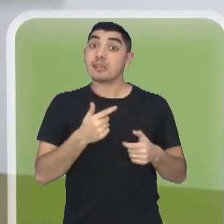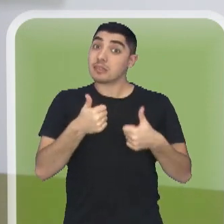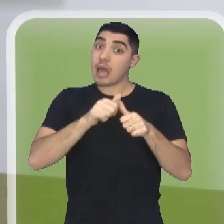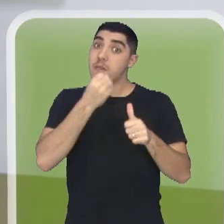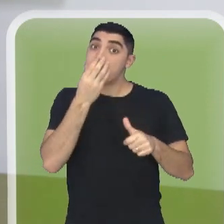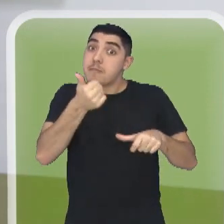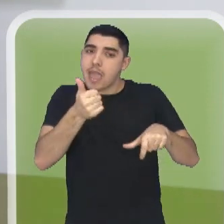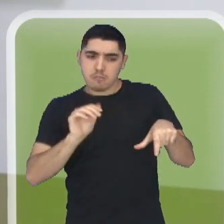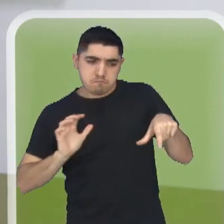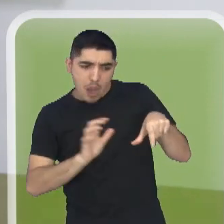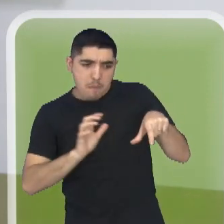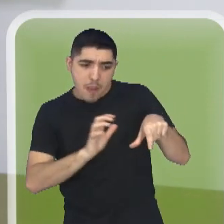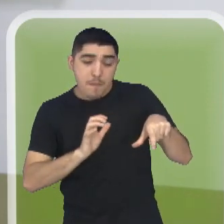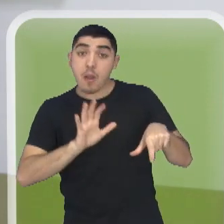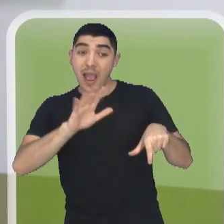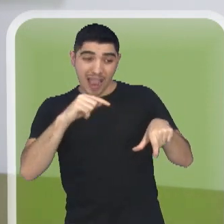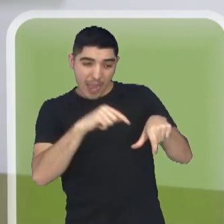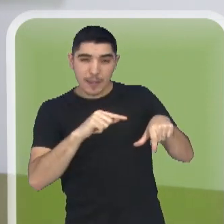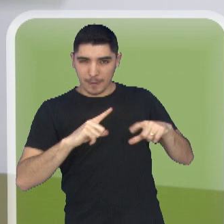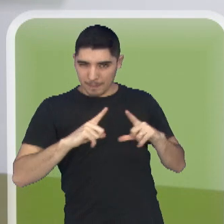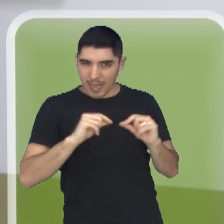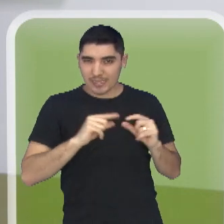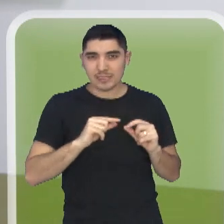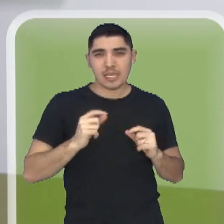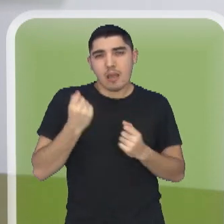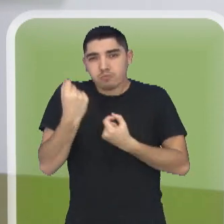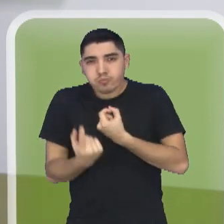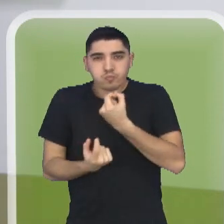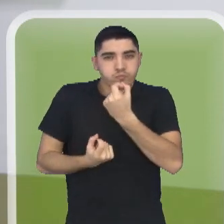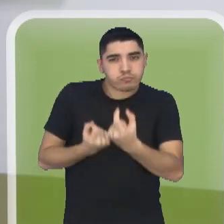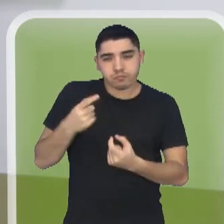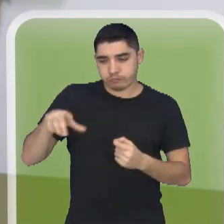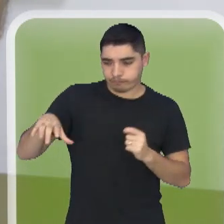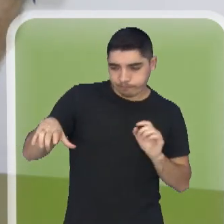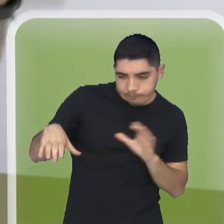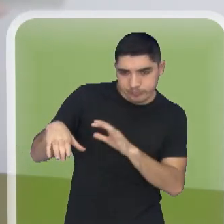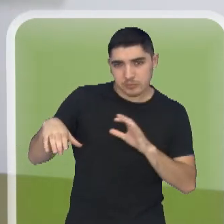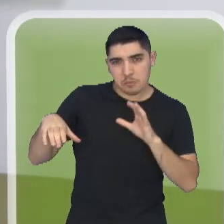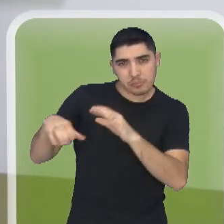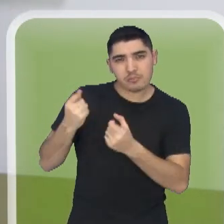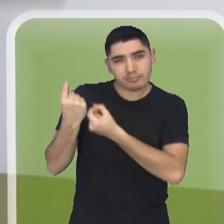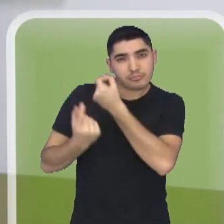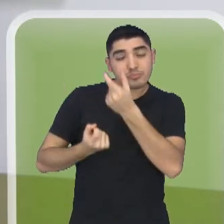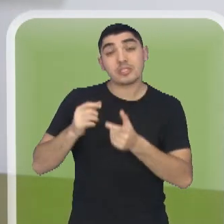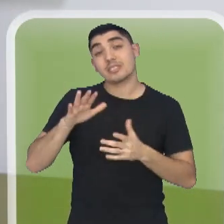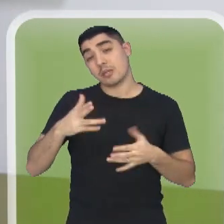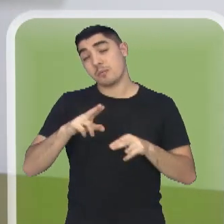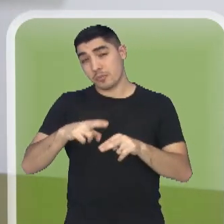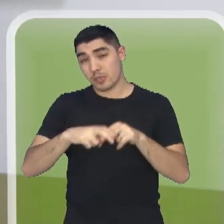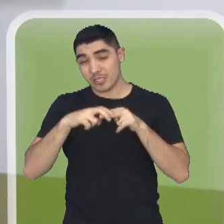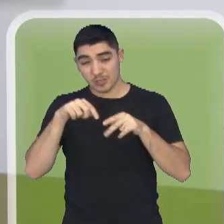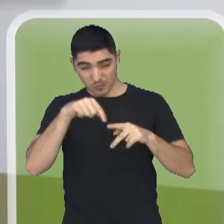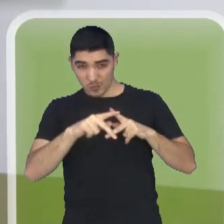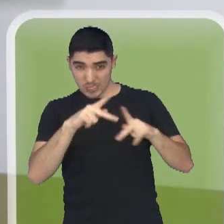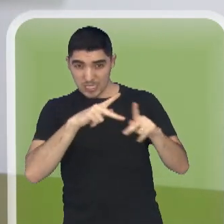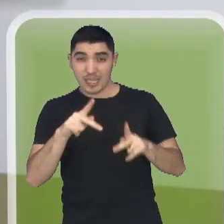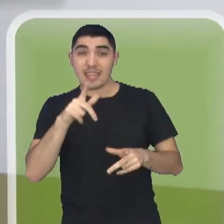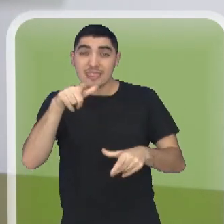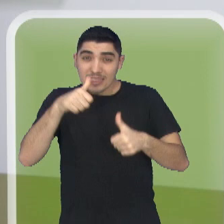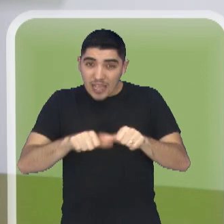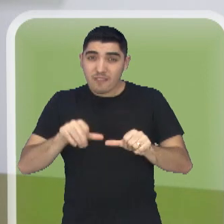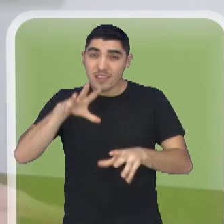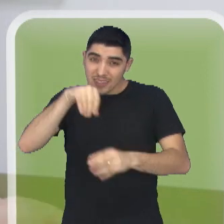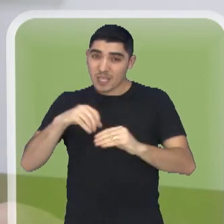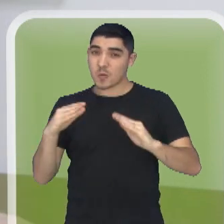e o time da ADEF ia nos contra-ataques. Só que no decorrer do jogo, o São José, acho que por isso mesmo, por estar jogando em casa e jogando contra